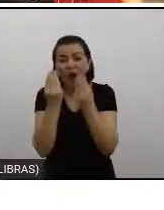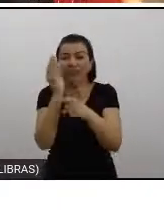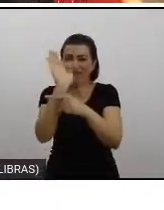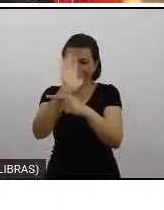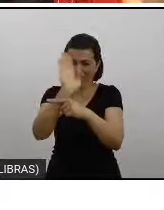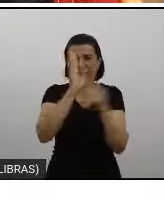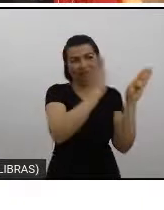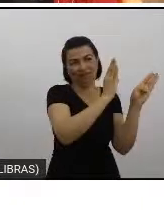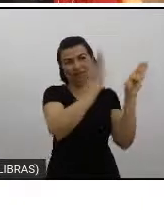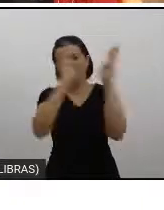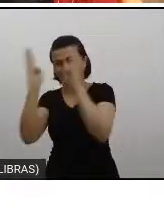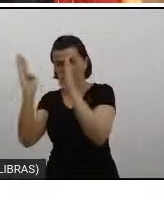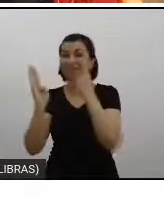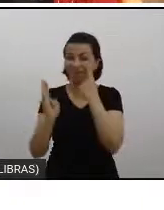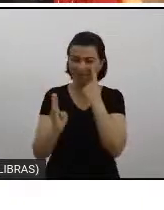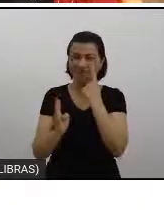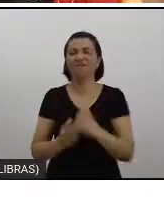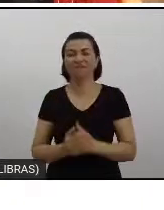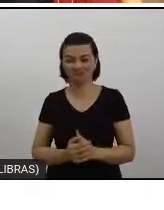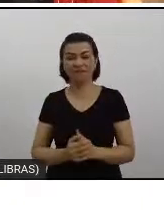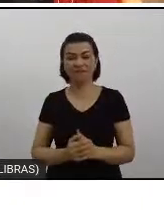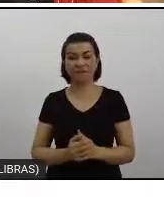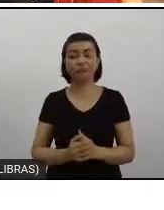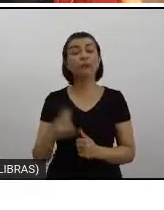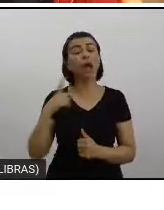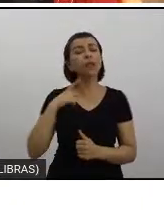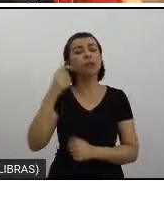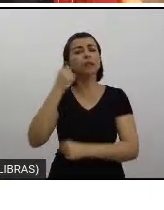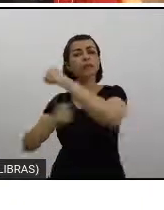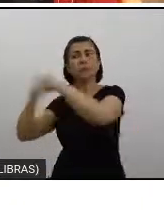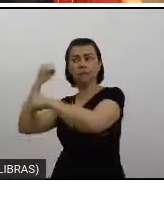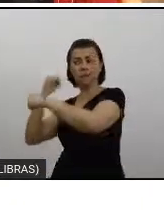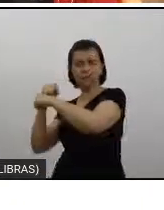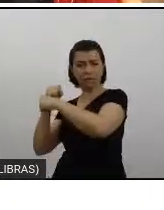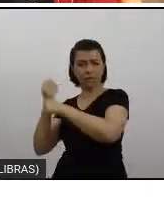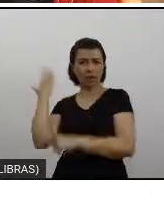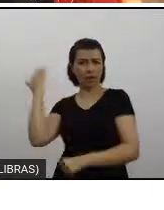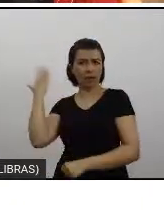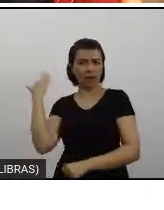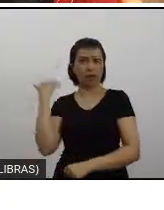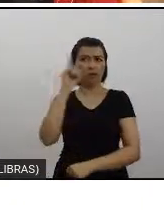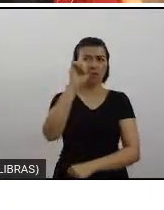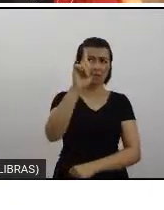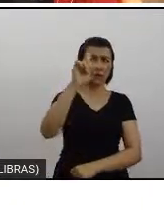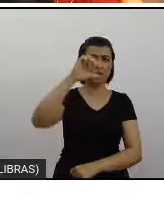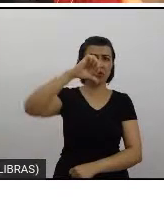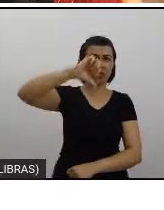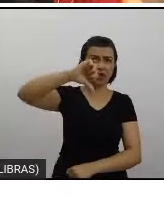é de novo. Você começou a desenvolver as videocabines no final de 80.